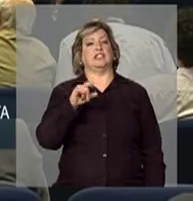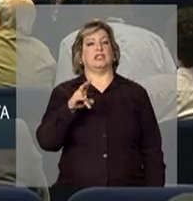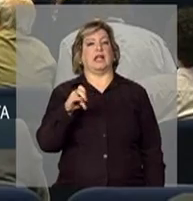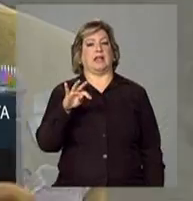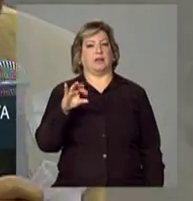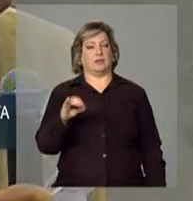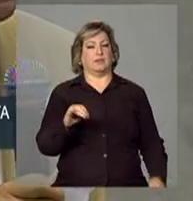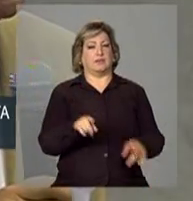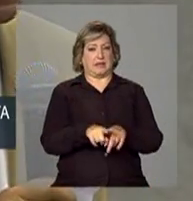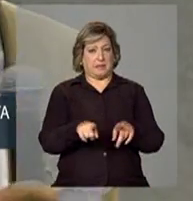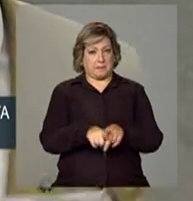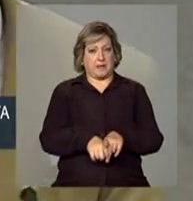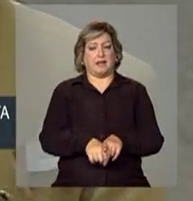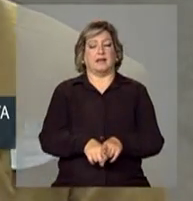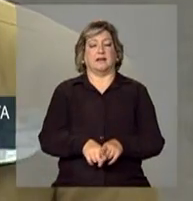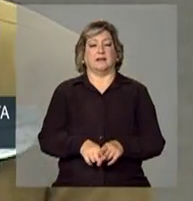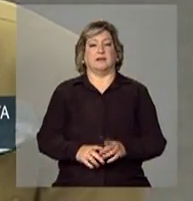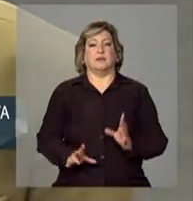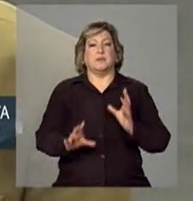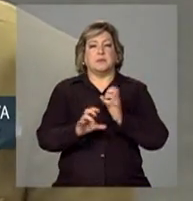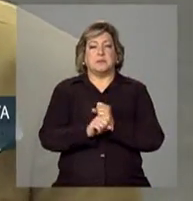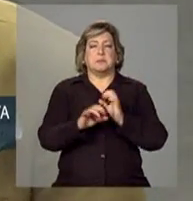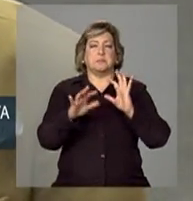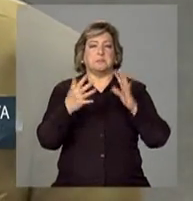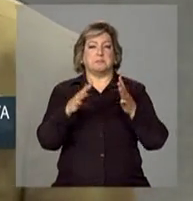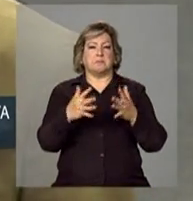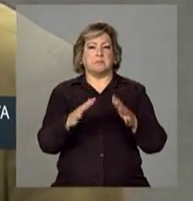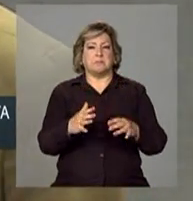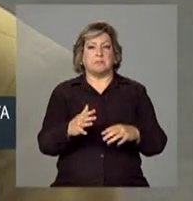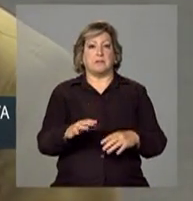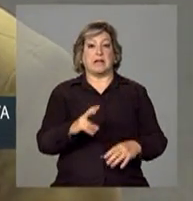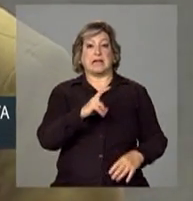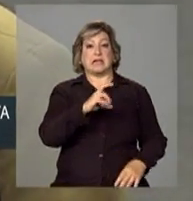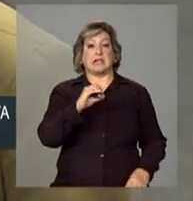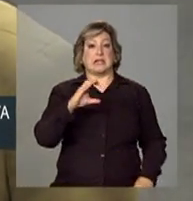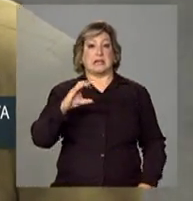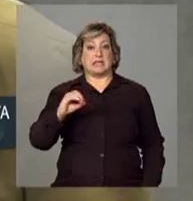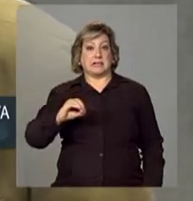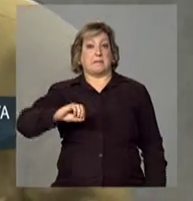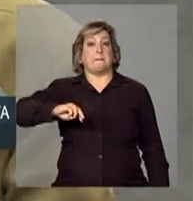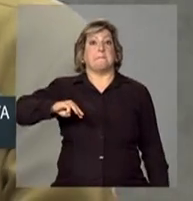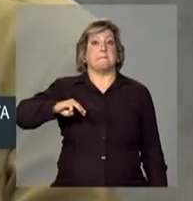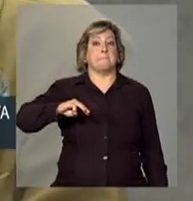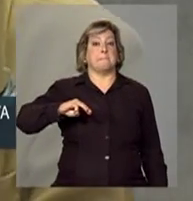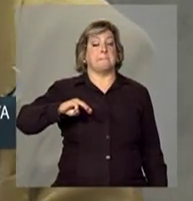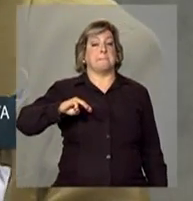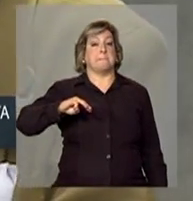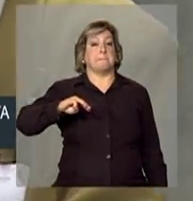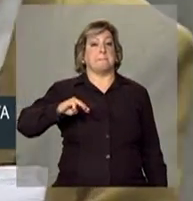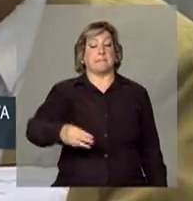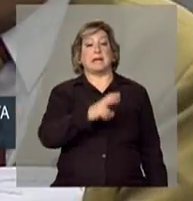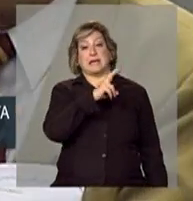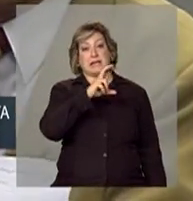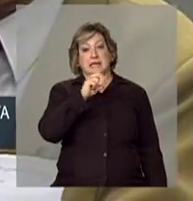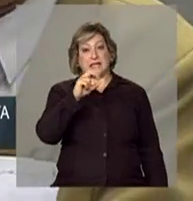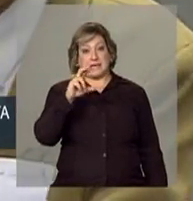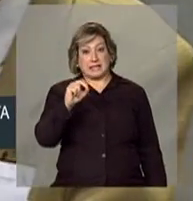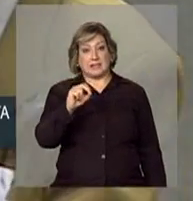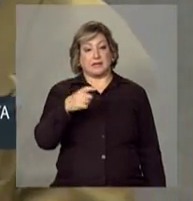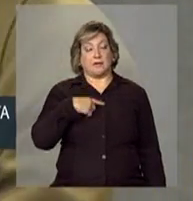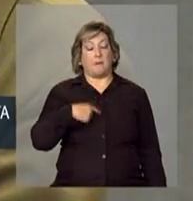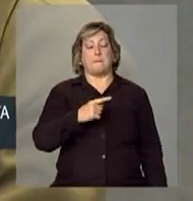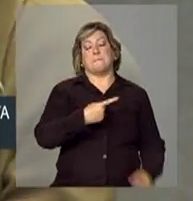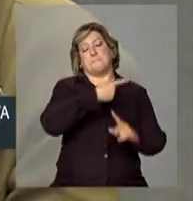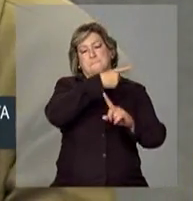Rosa, eu calcularia perto de 500 mil de brasileiros, inclusive brasileirinhas, quanto